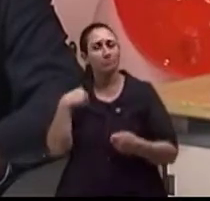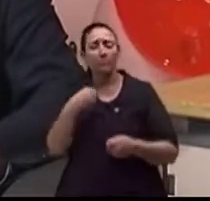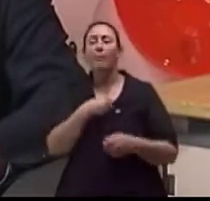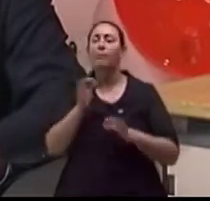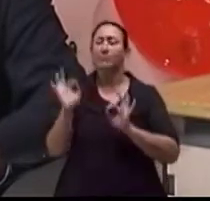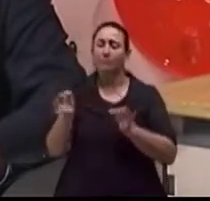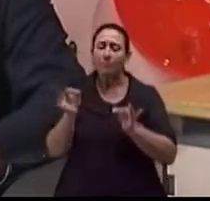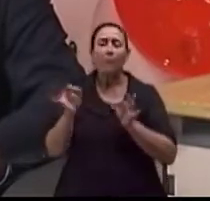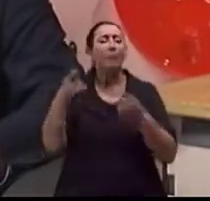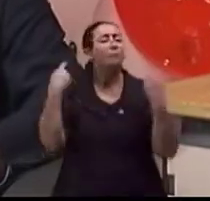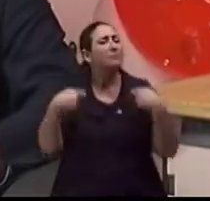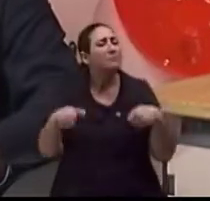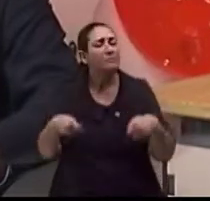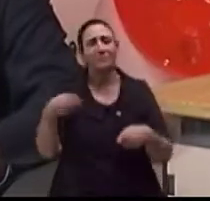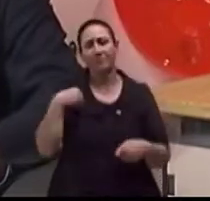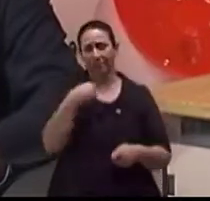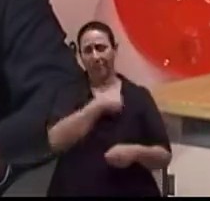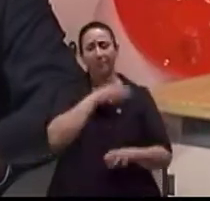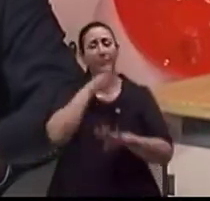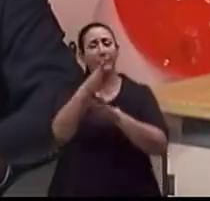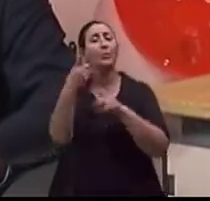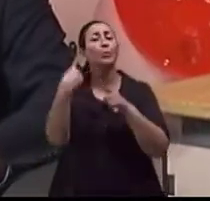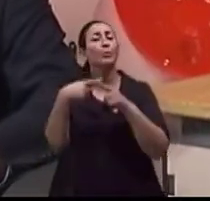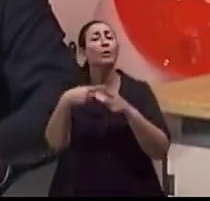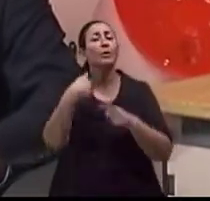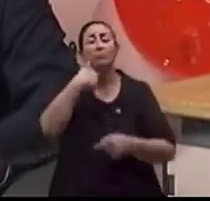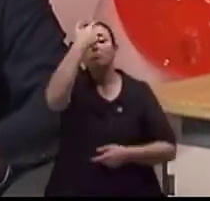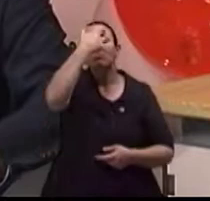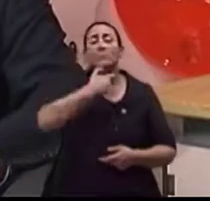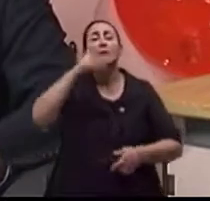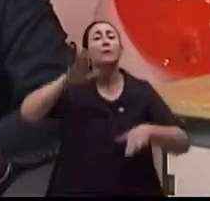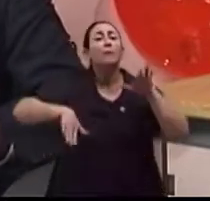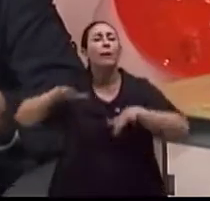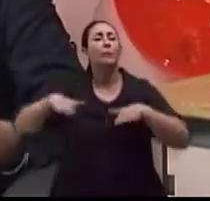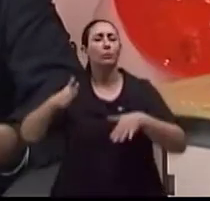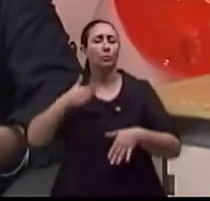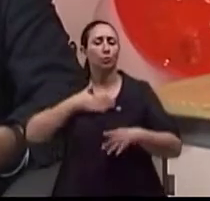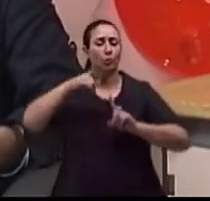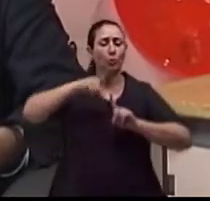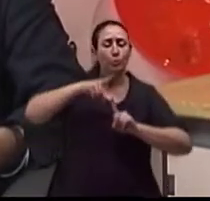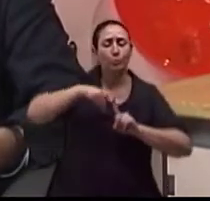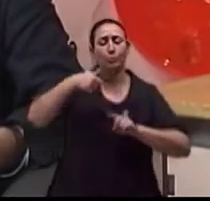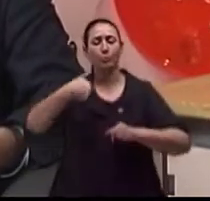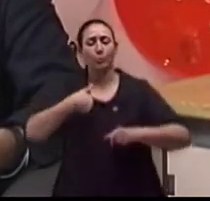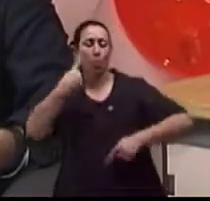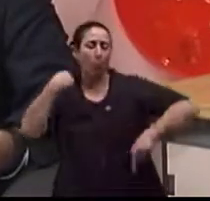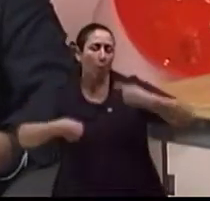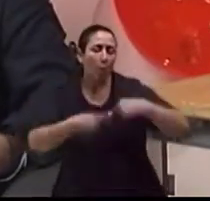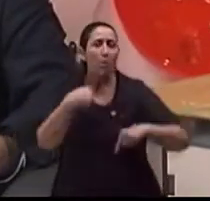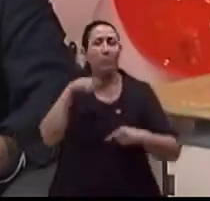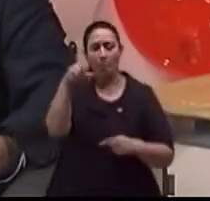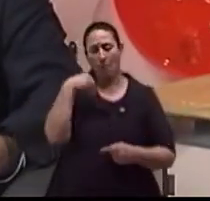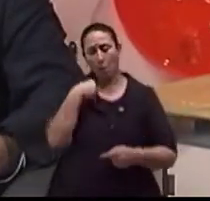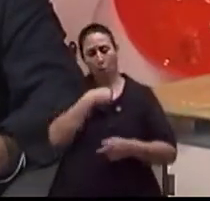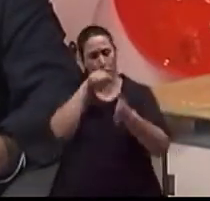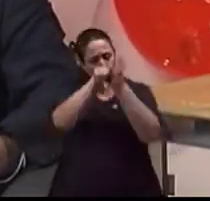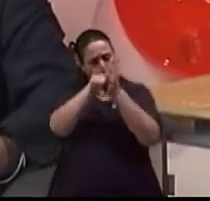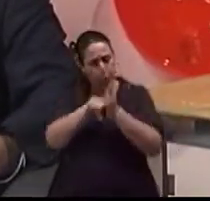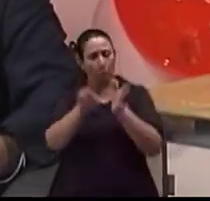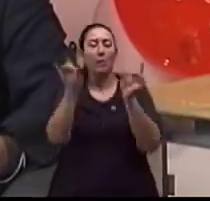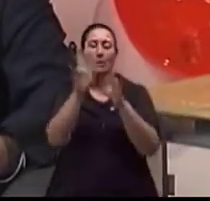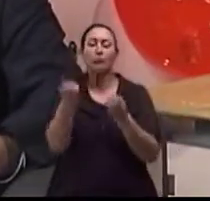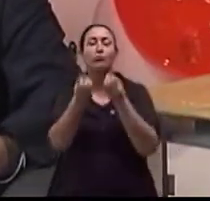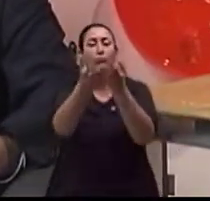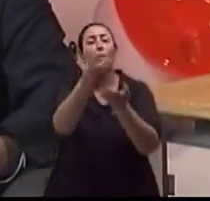existem princípios ativos diferentes com miligramas diferente e com o mesmo efeito então por exemplo uma